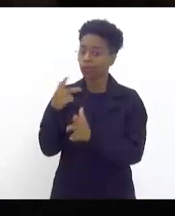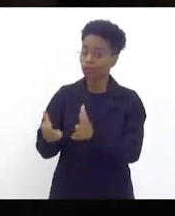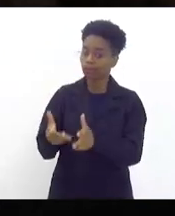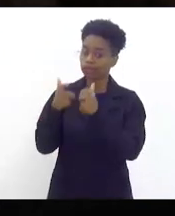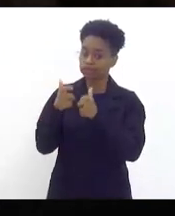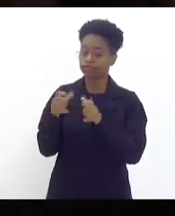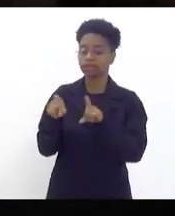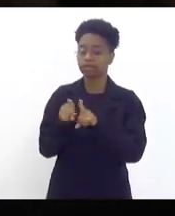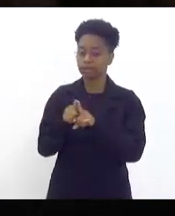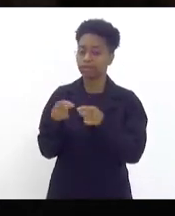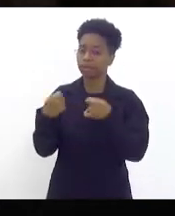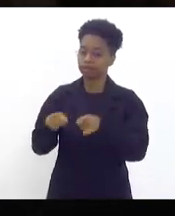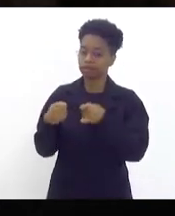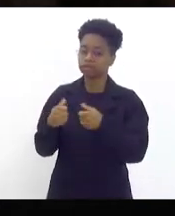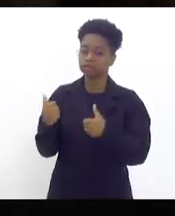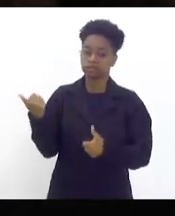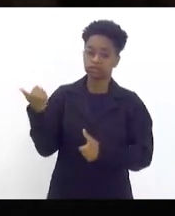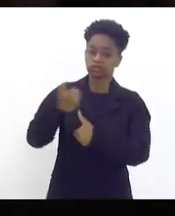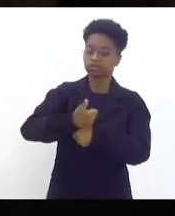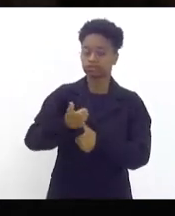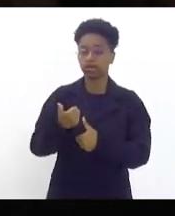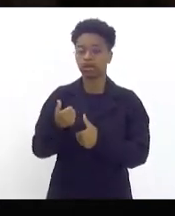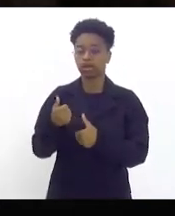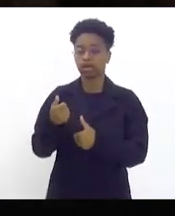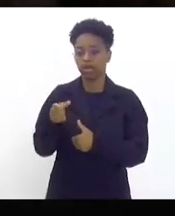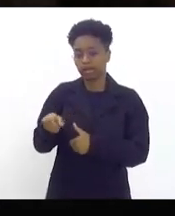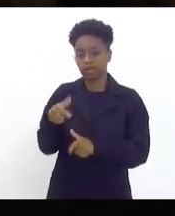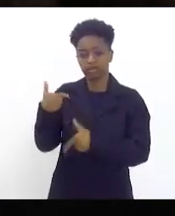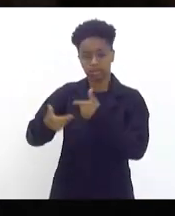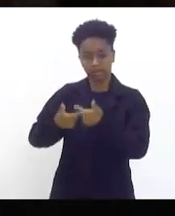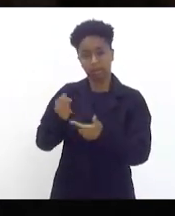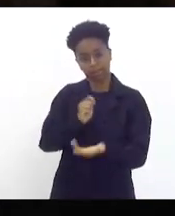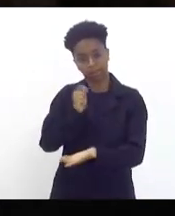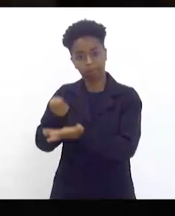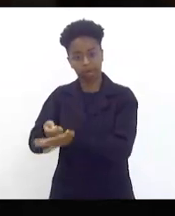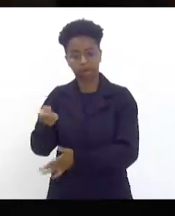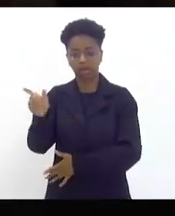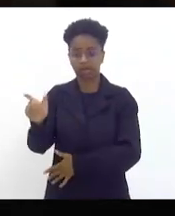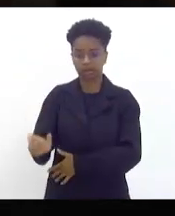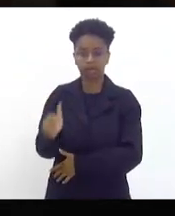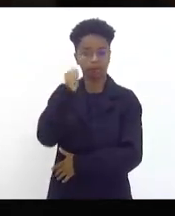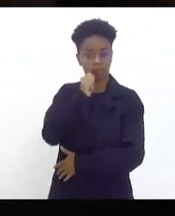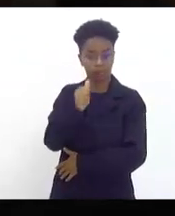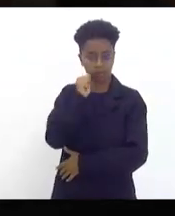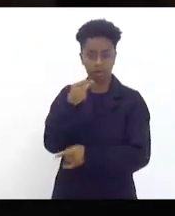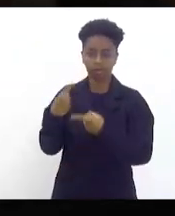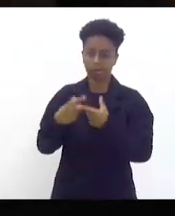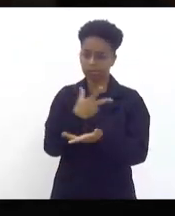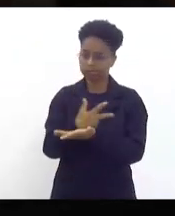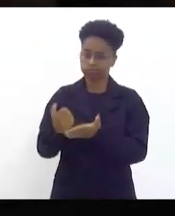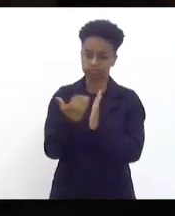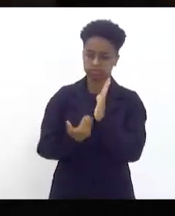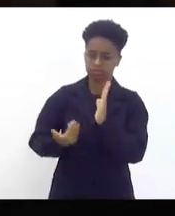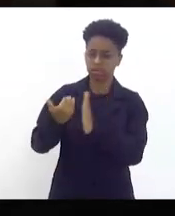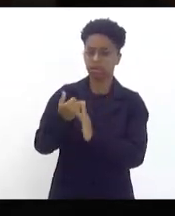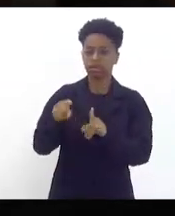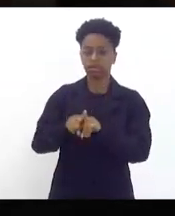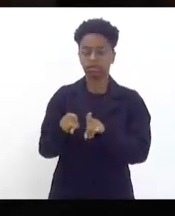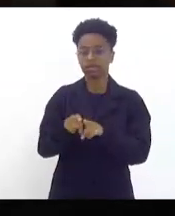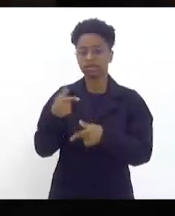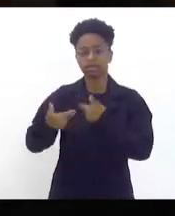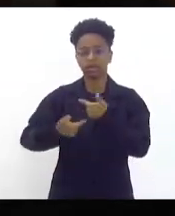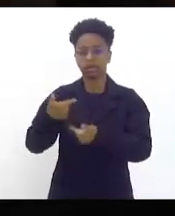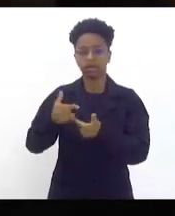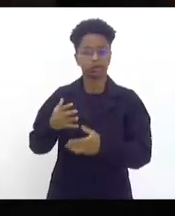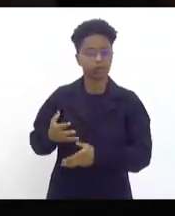Justa e devida desse trabalho para essas mulheres que são hiper exploradas e cujo trabalho não conta